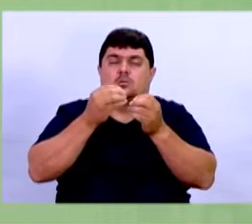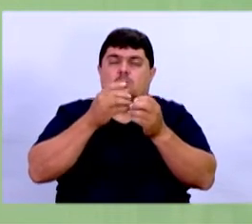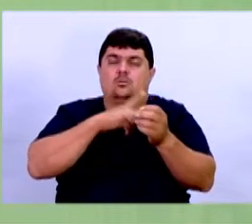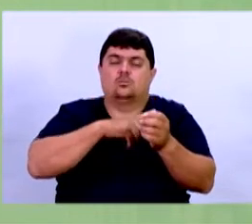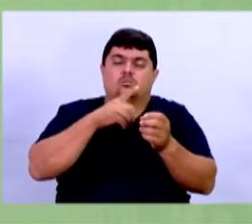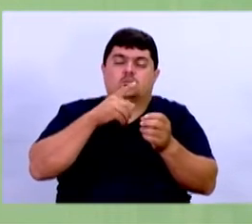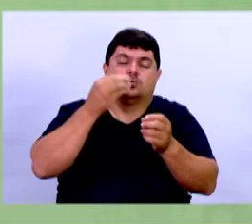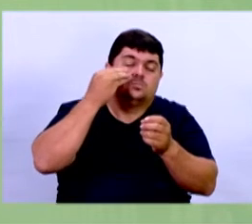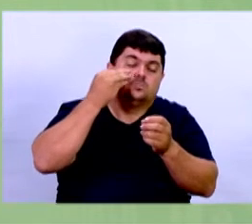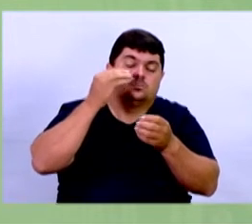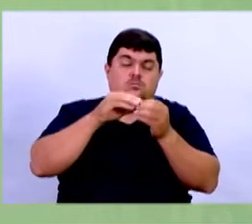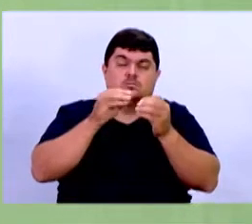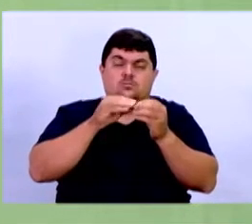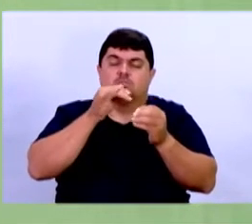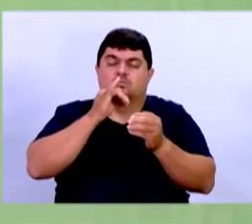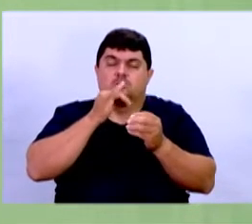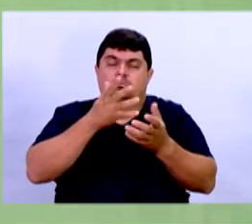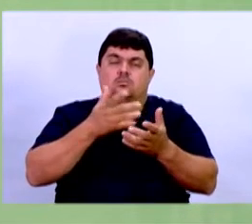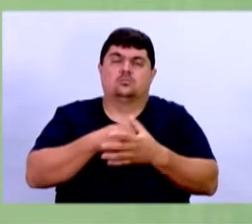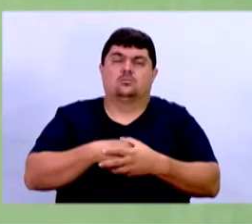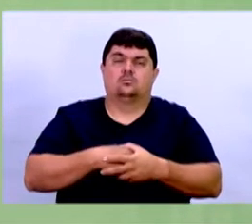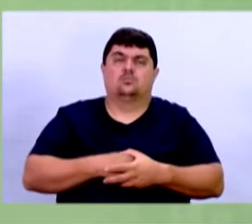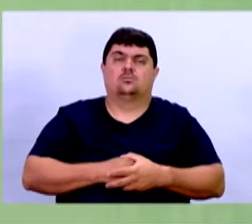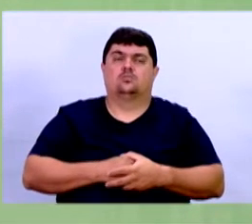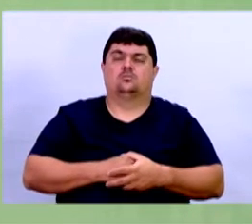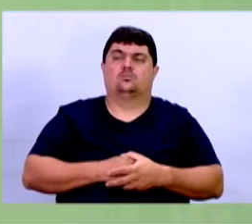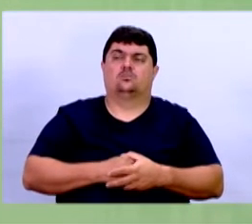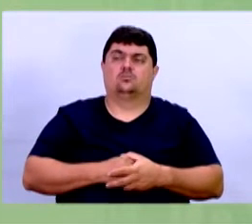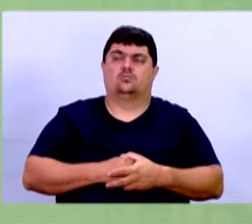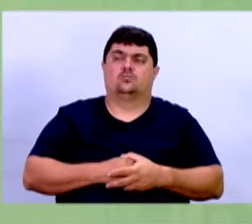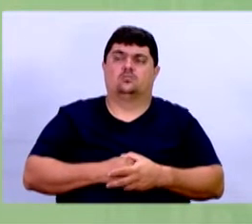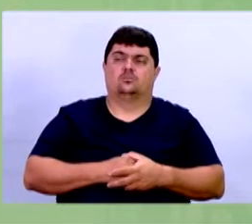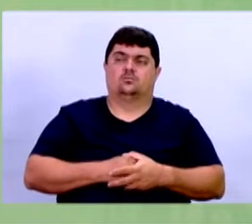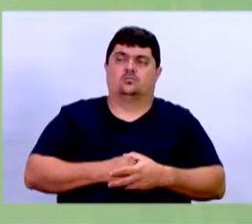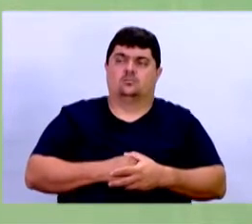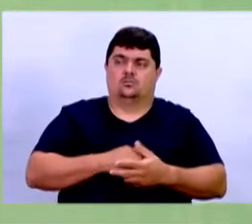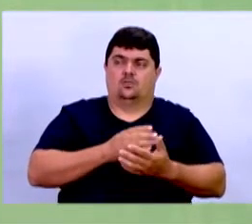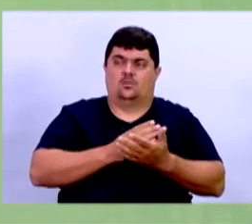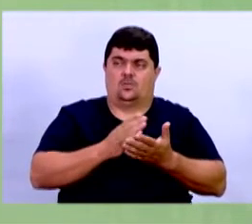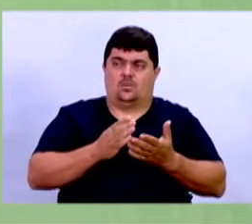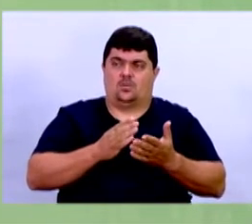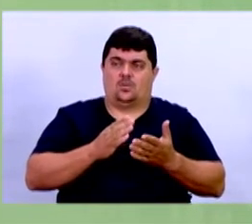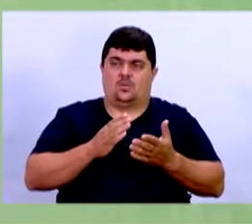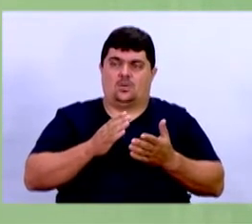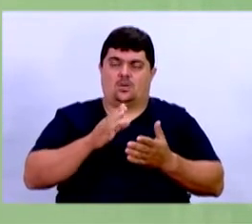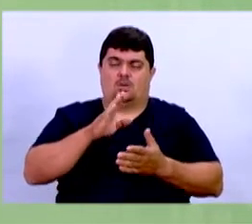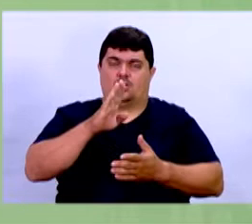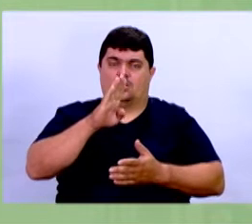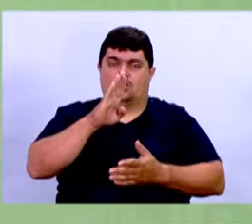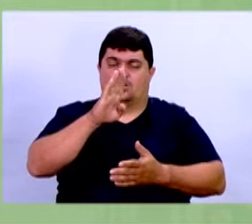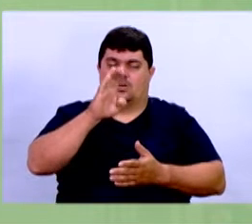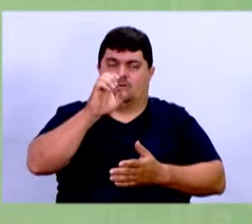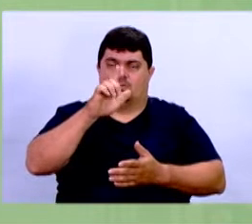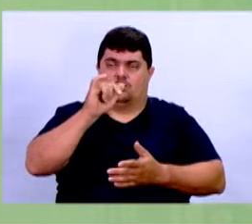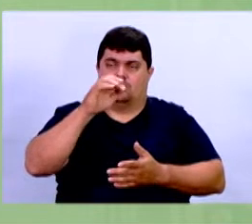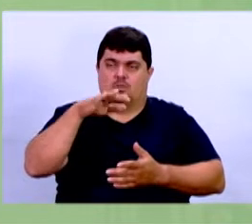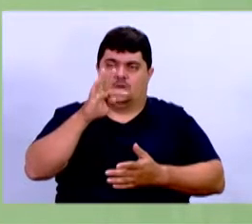banco de dados. Exemplos de comando, onde eu inicio a transação, begin transaction,